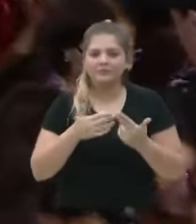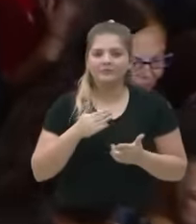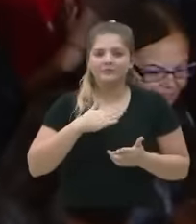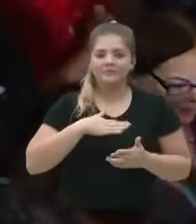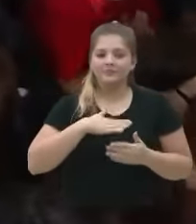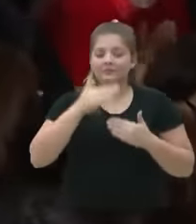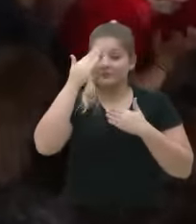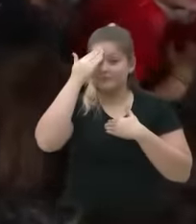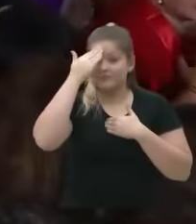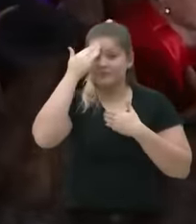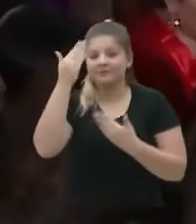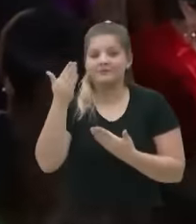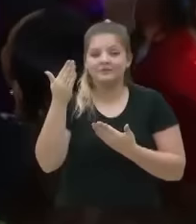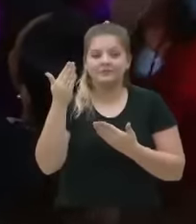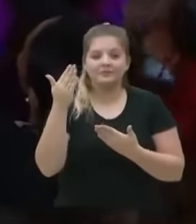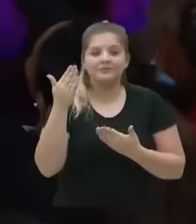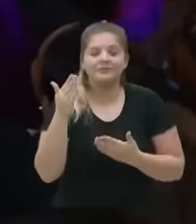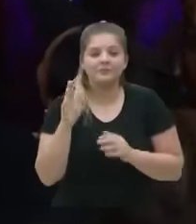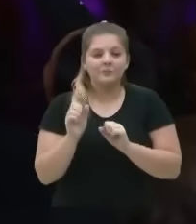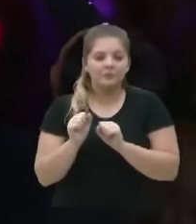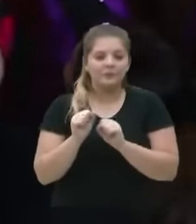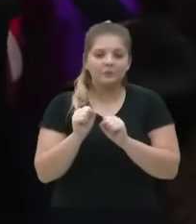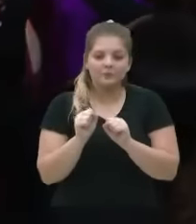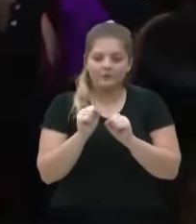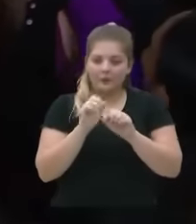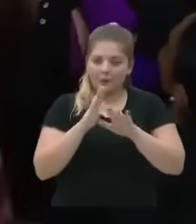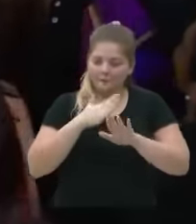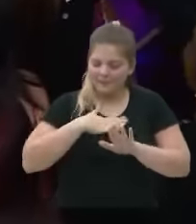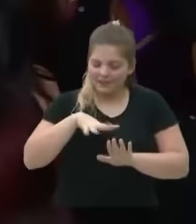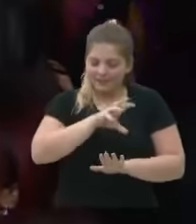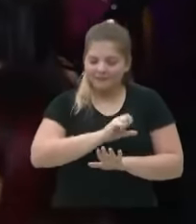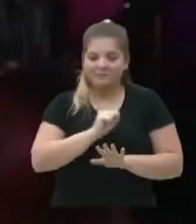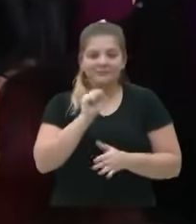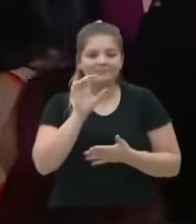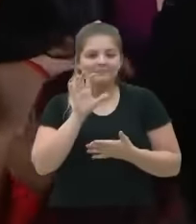Muito obrigado por me amar